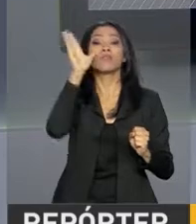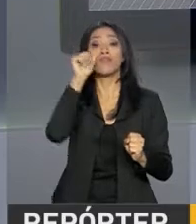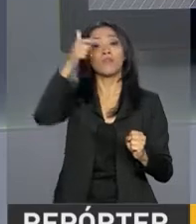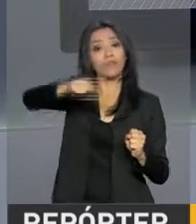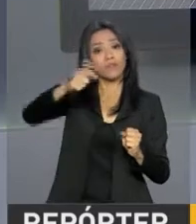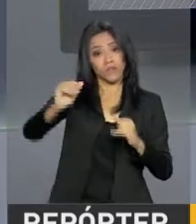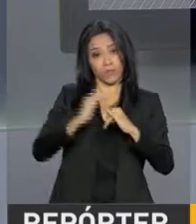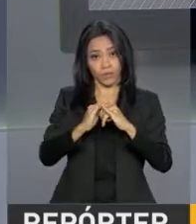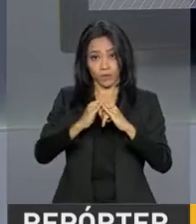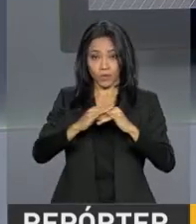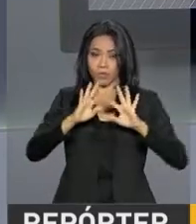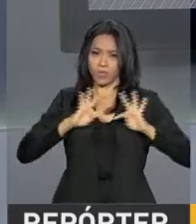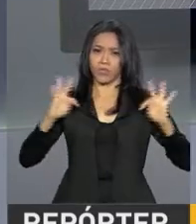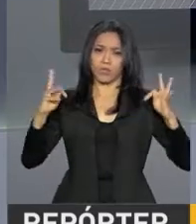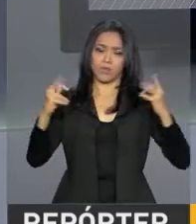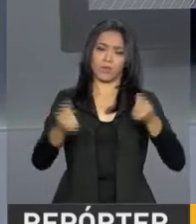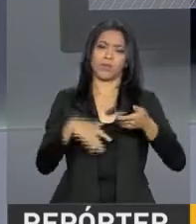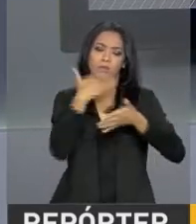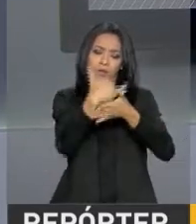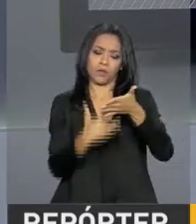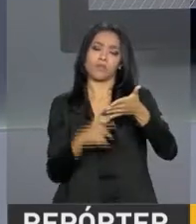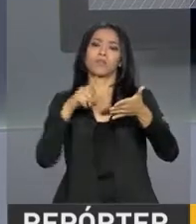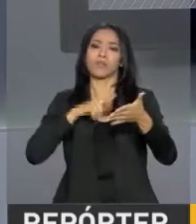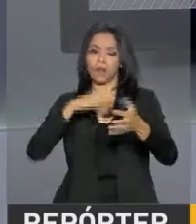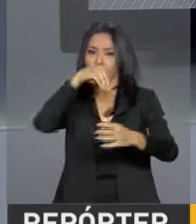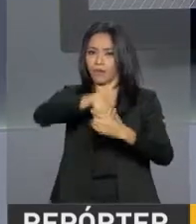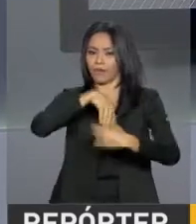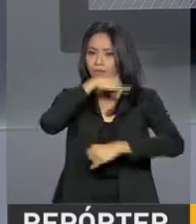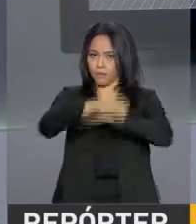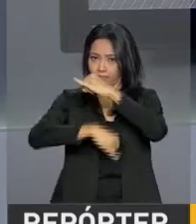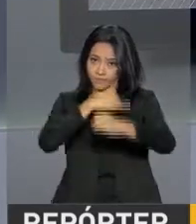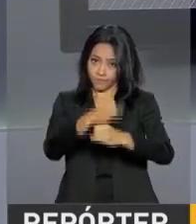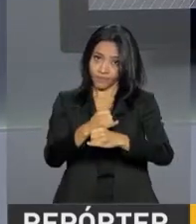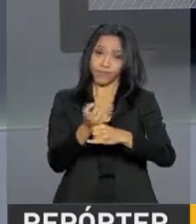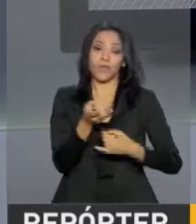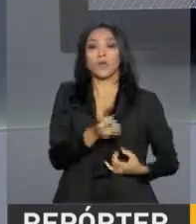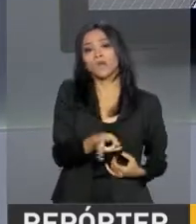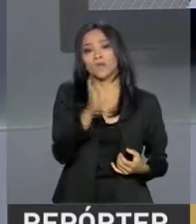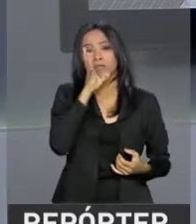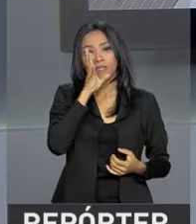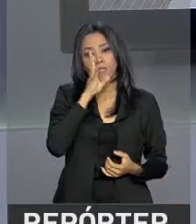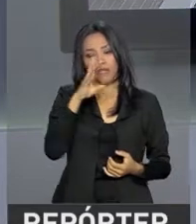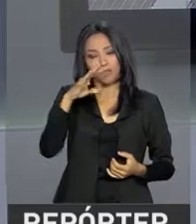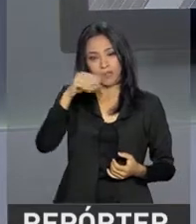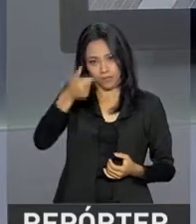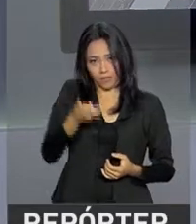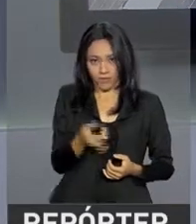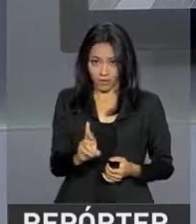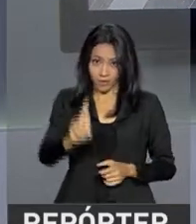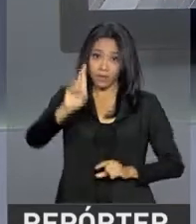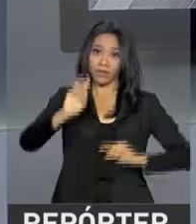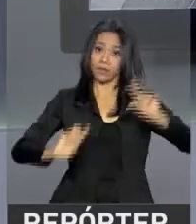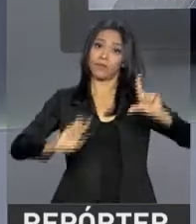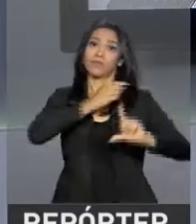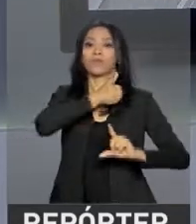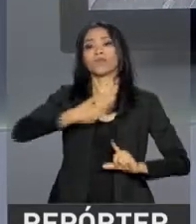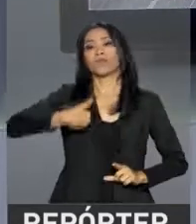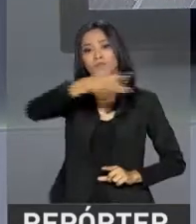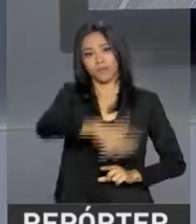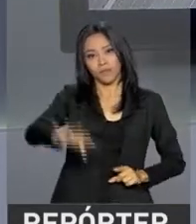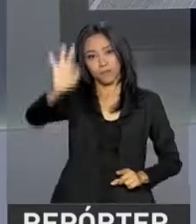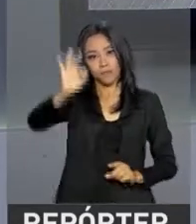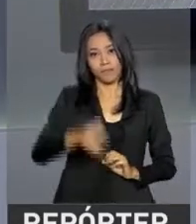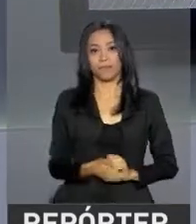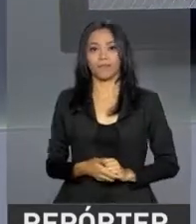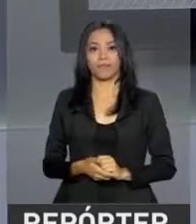youtube e toda a nossa programação também está na página da nbr na internet continue com a gente aqui na nbr a tv do governo